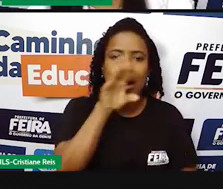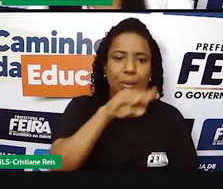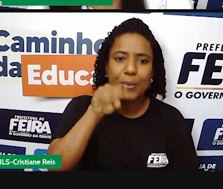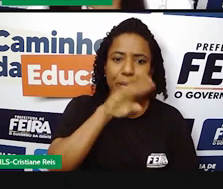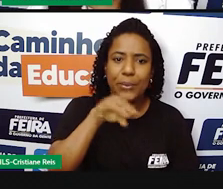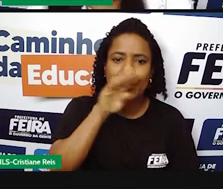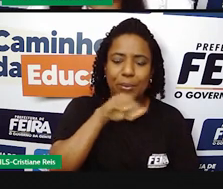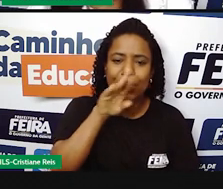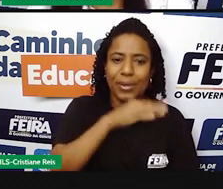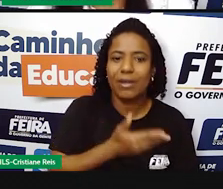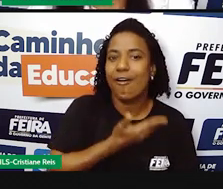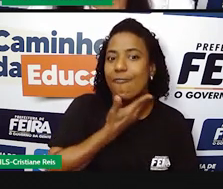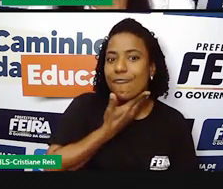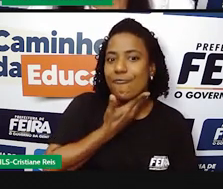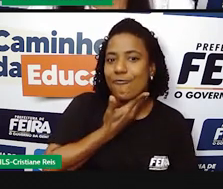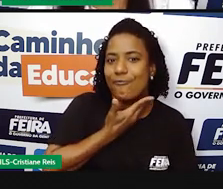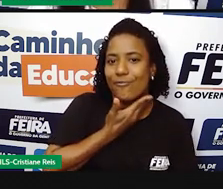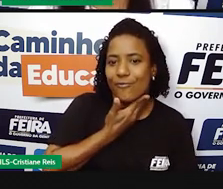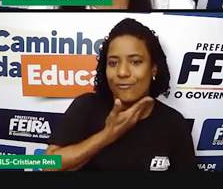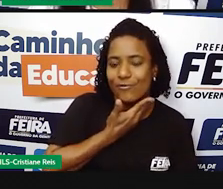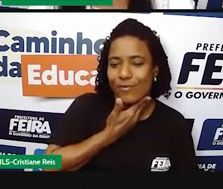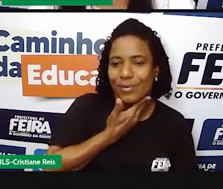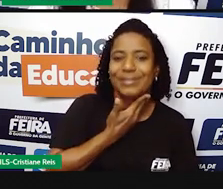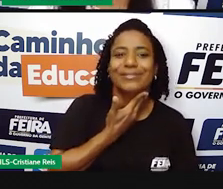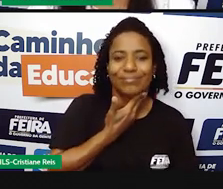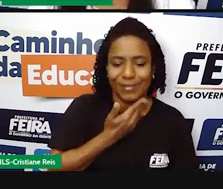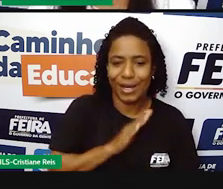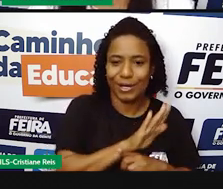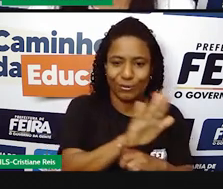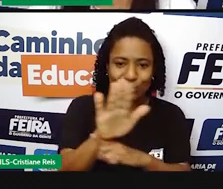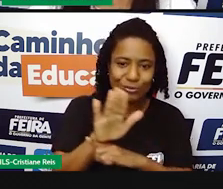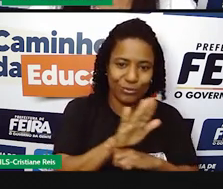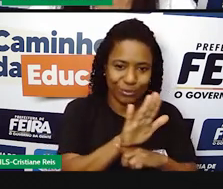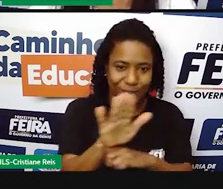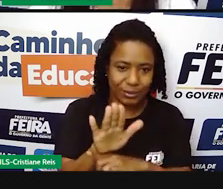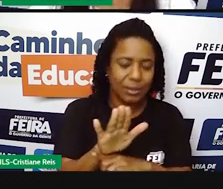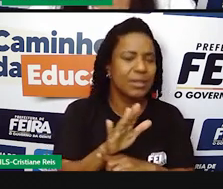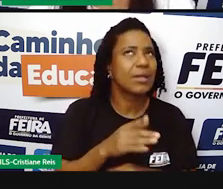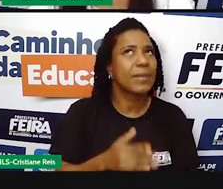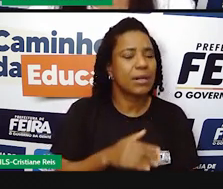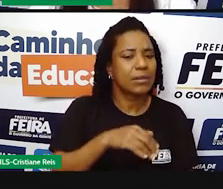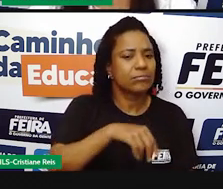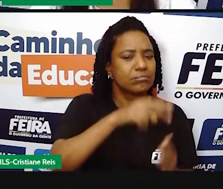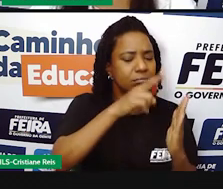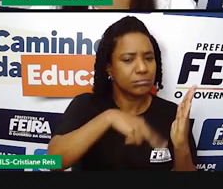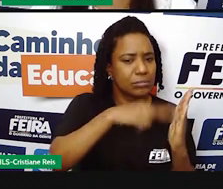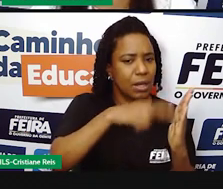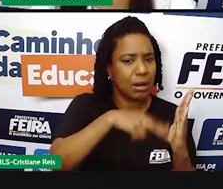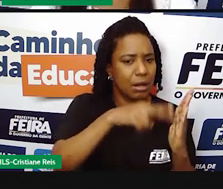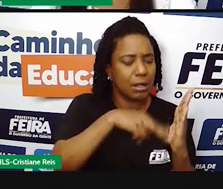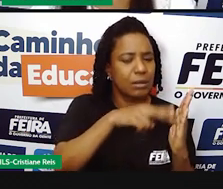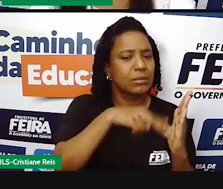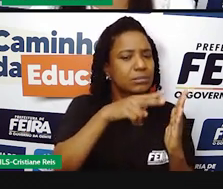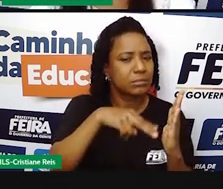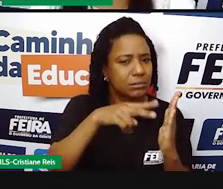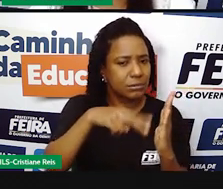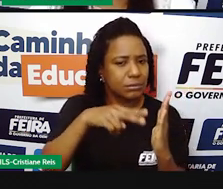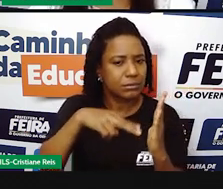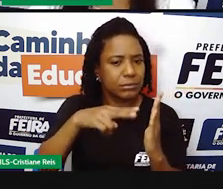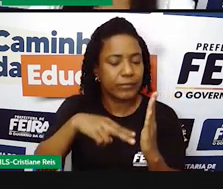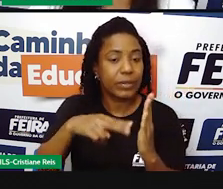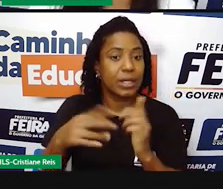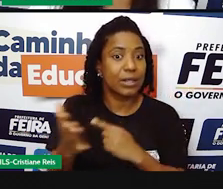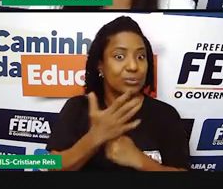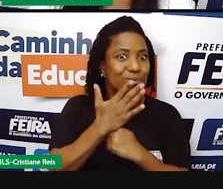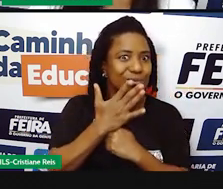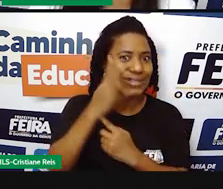a gente faz a leitura, a pontuação ela vai influenciar também no nosso entendimento, na nossa compreensão e interpretação do